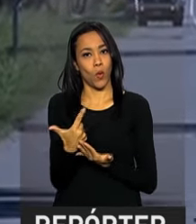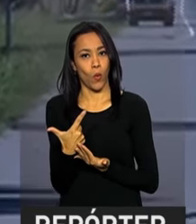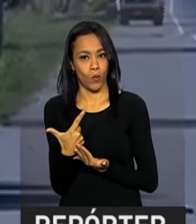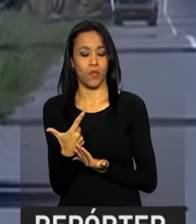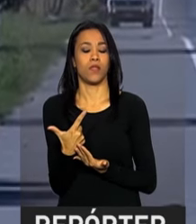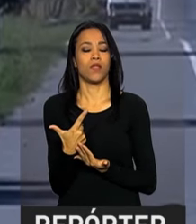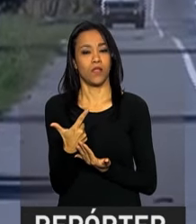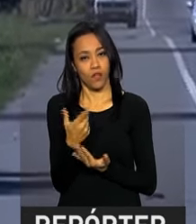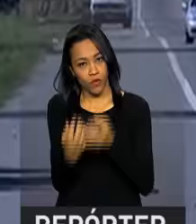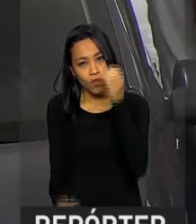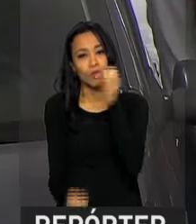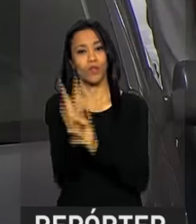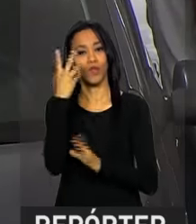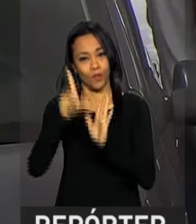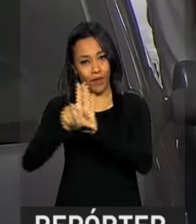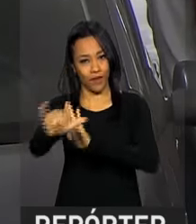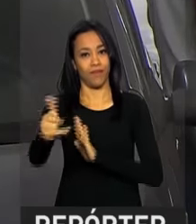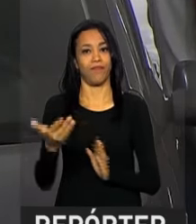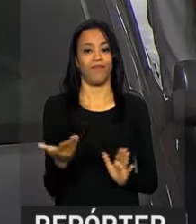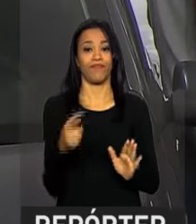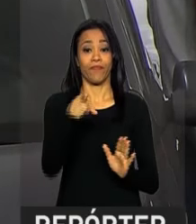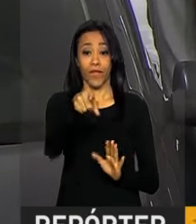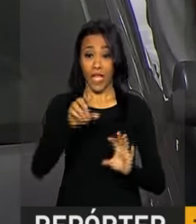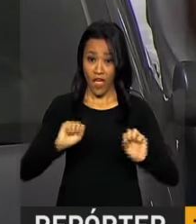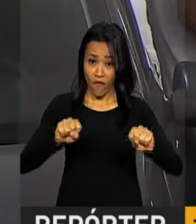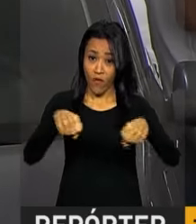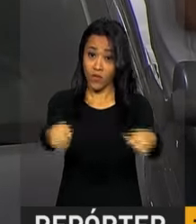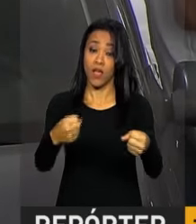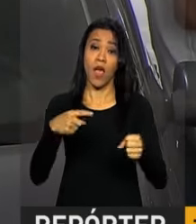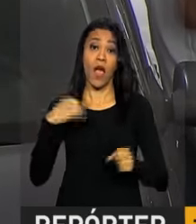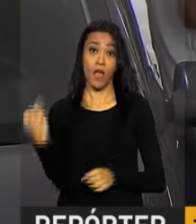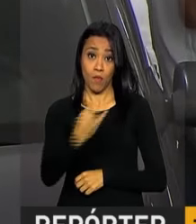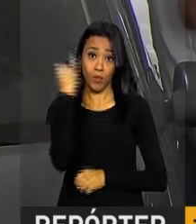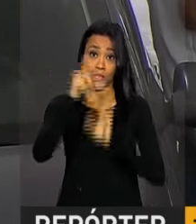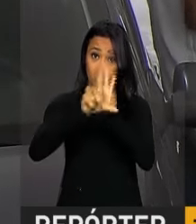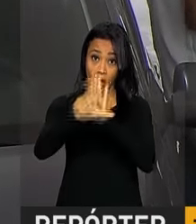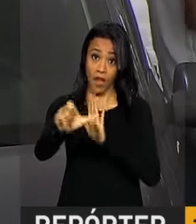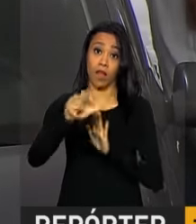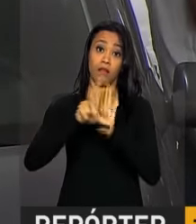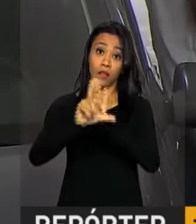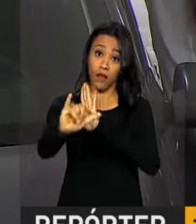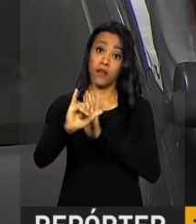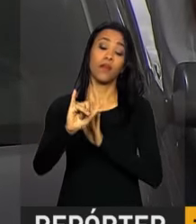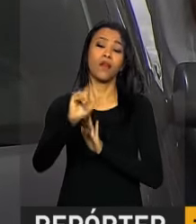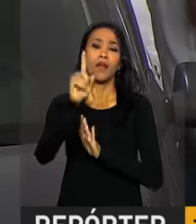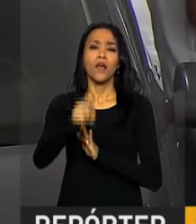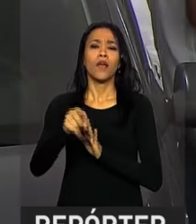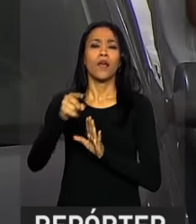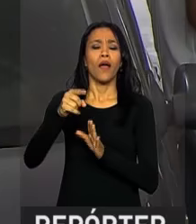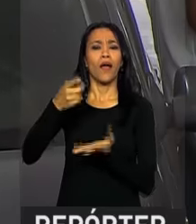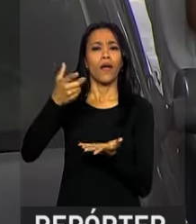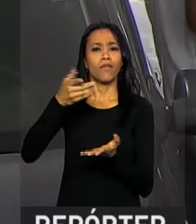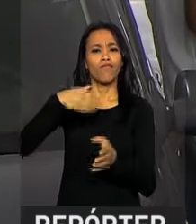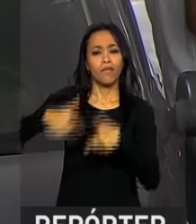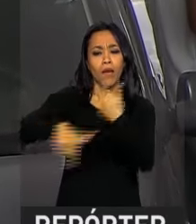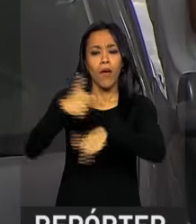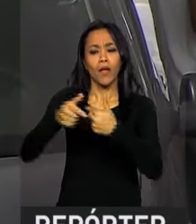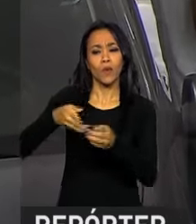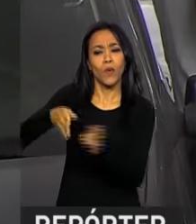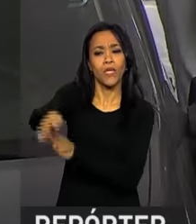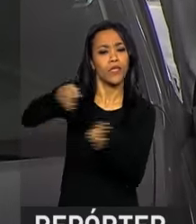do ano da implantação da lei. E para reforçar a importância da Lei Seca, ações educativas estão sendo desenvolvidas